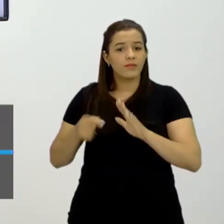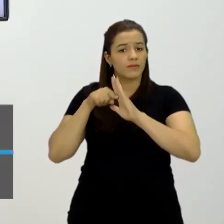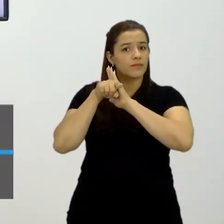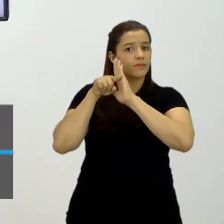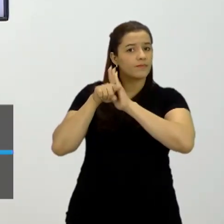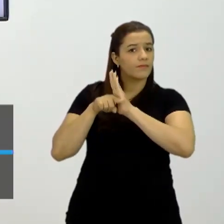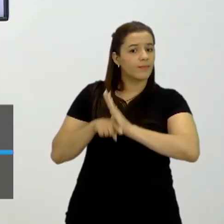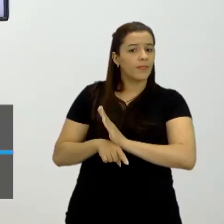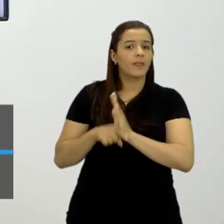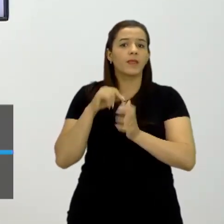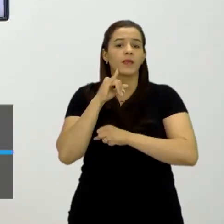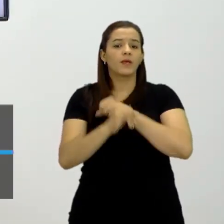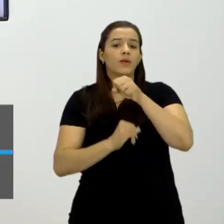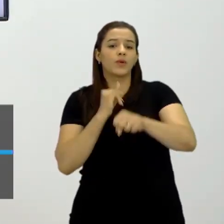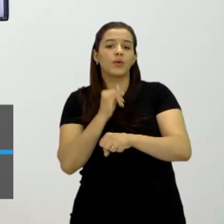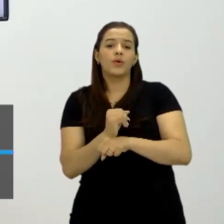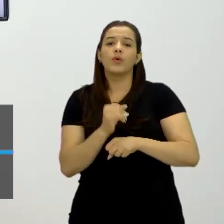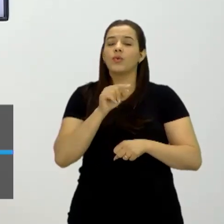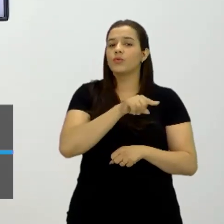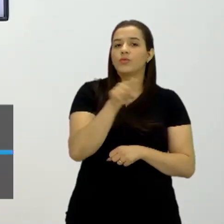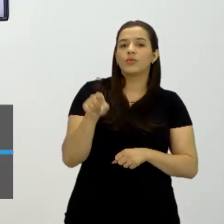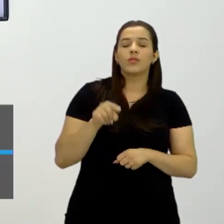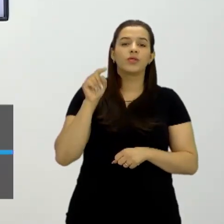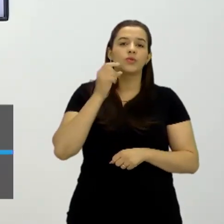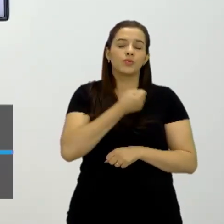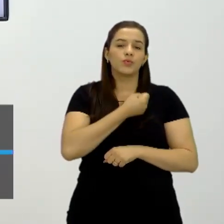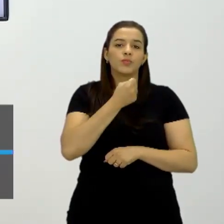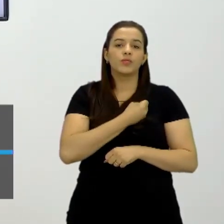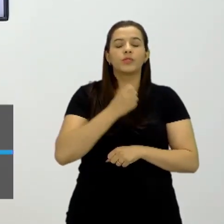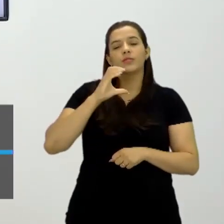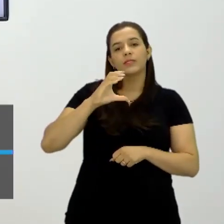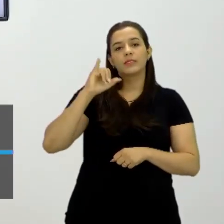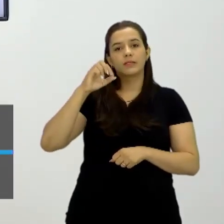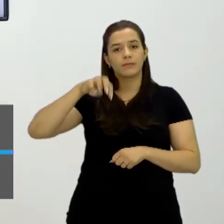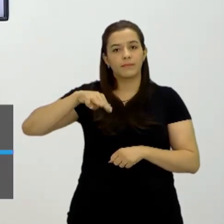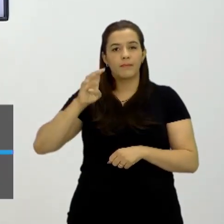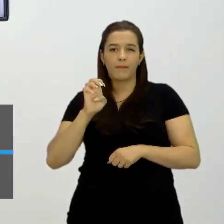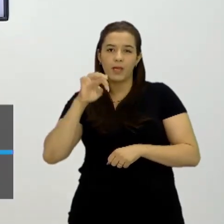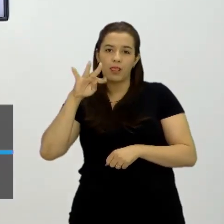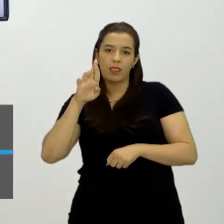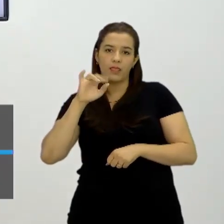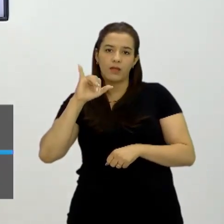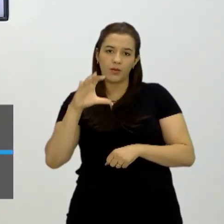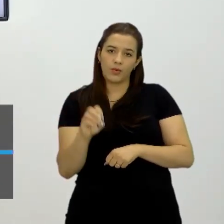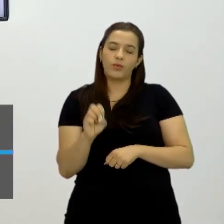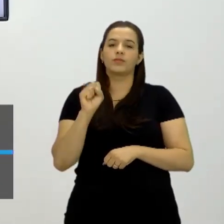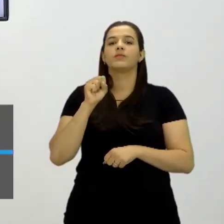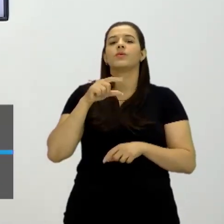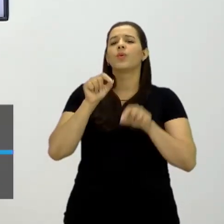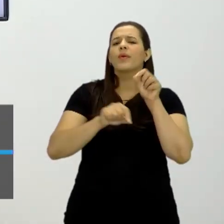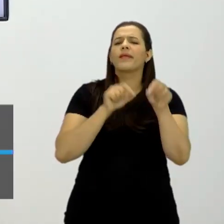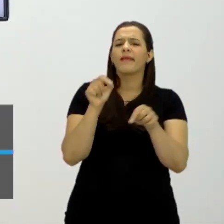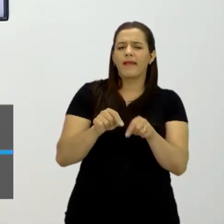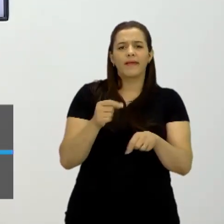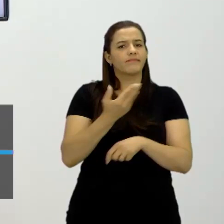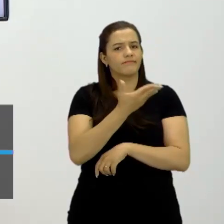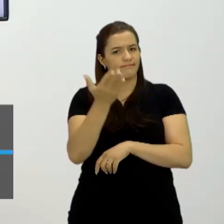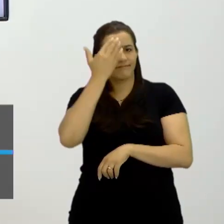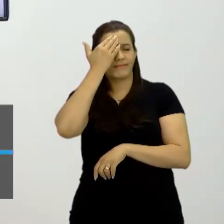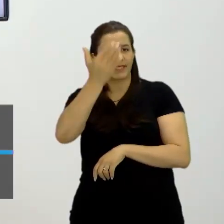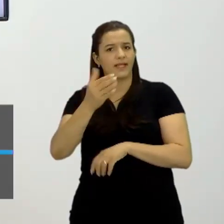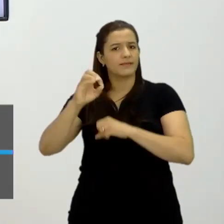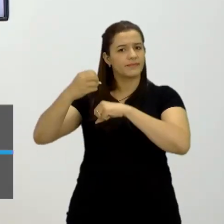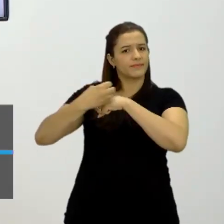pesquisada lá na internet o que são números simétricos. Dá uma pesquisada, que é uma informação muito legal, né? É. Eu acho bacana. Obrigado, Leonardo,